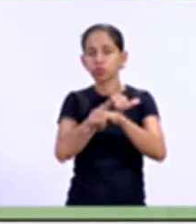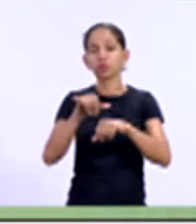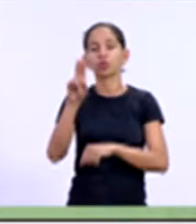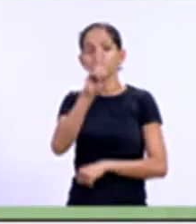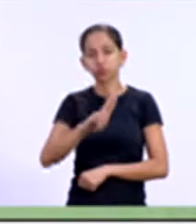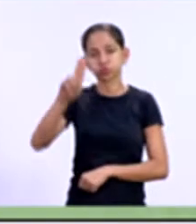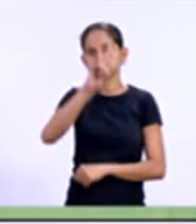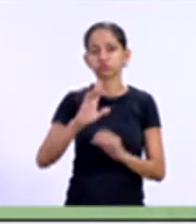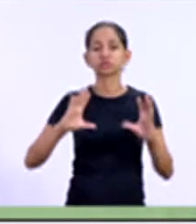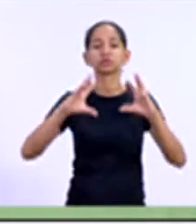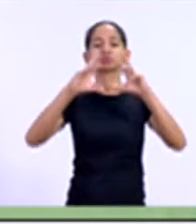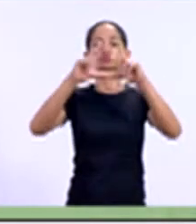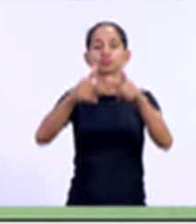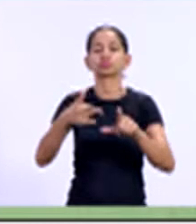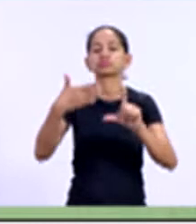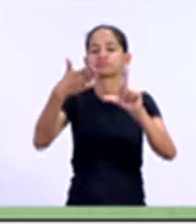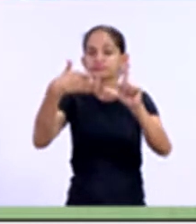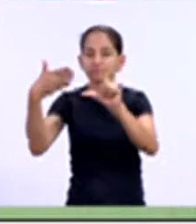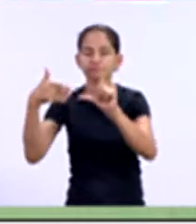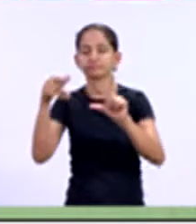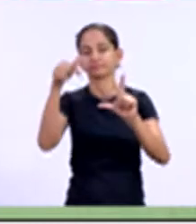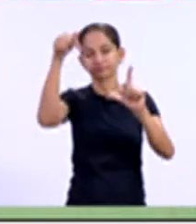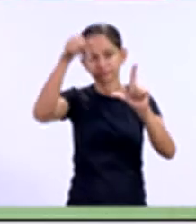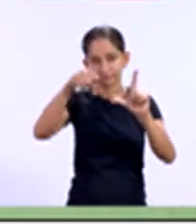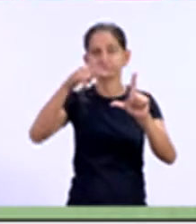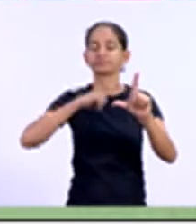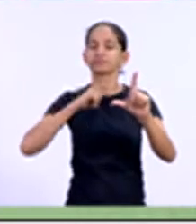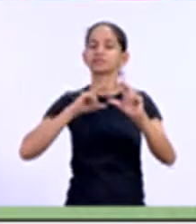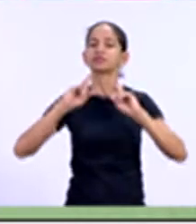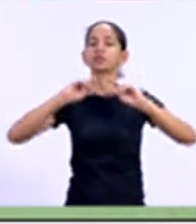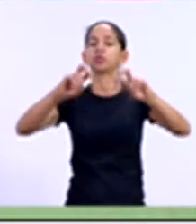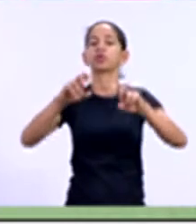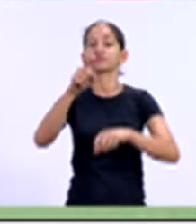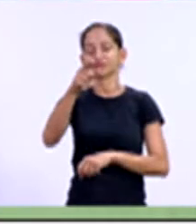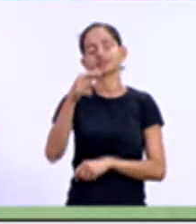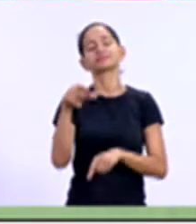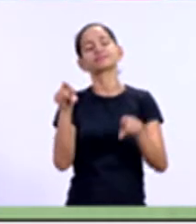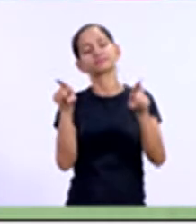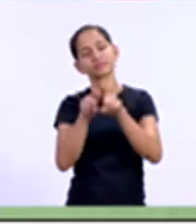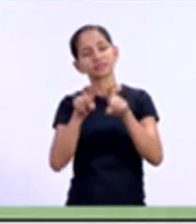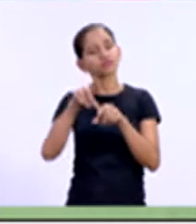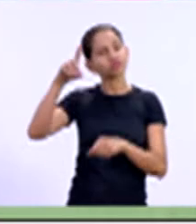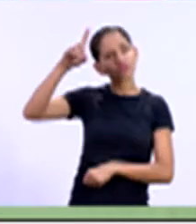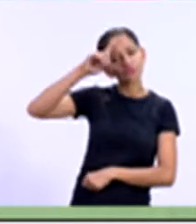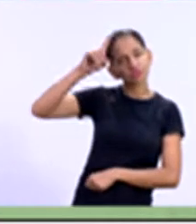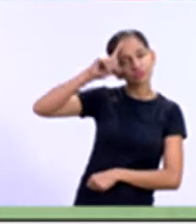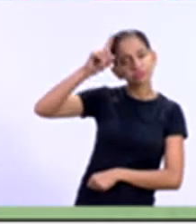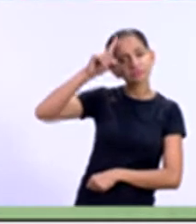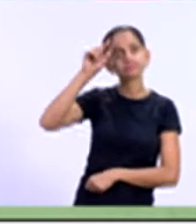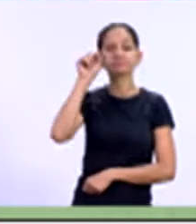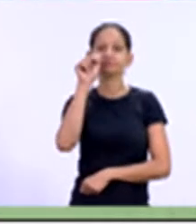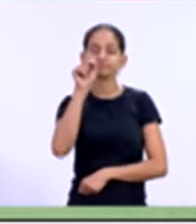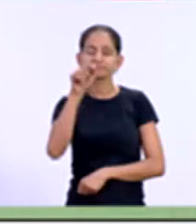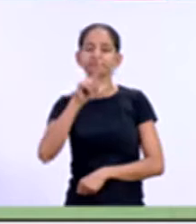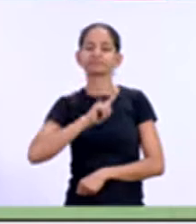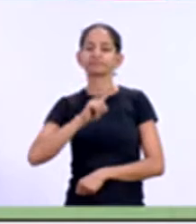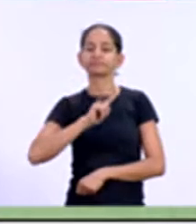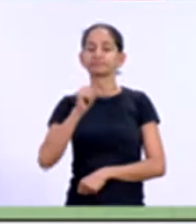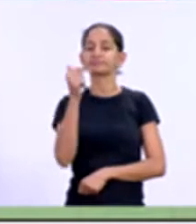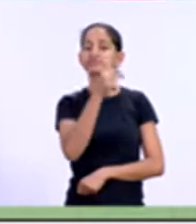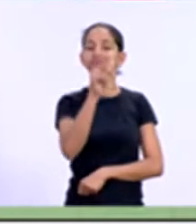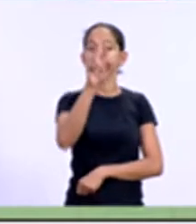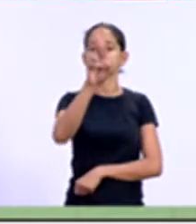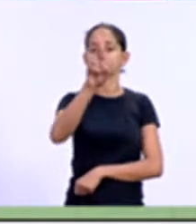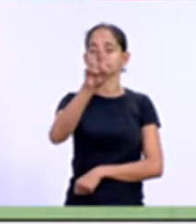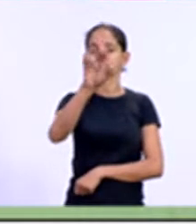nos despertam para os desafios, né? Desperta para Ricardo e Yumi, de